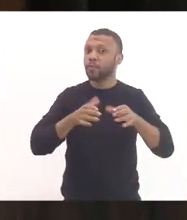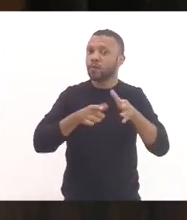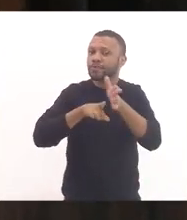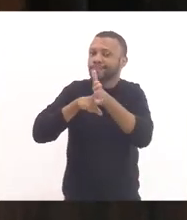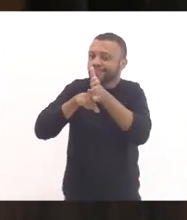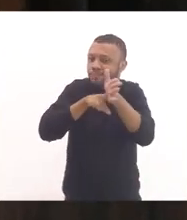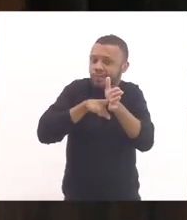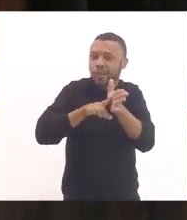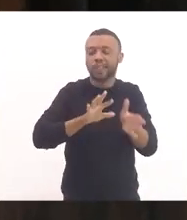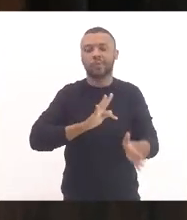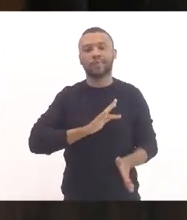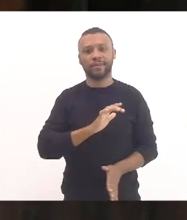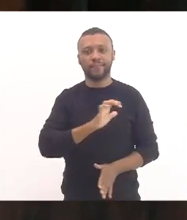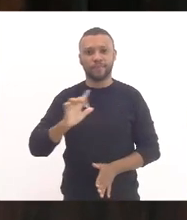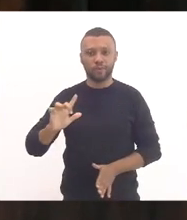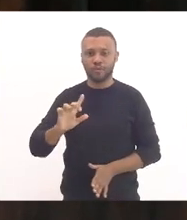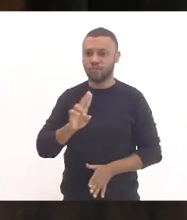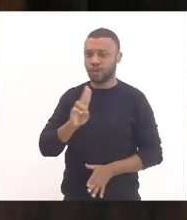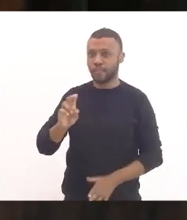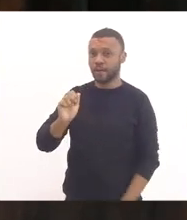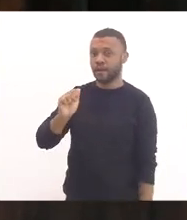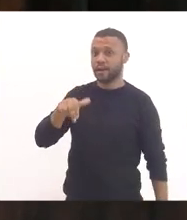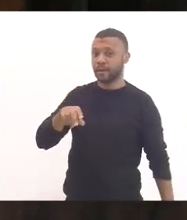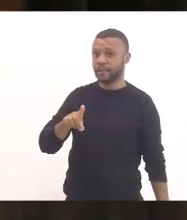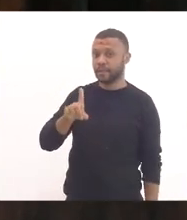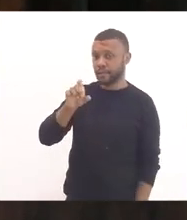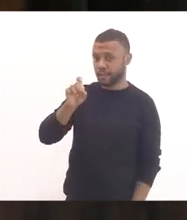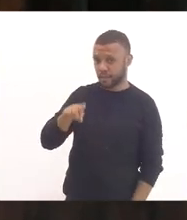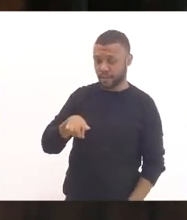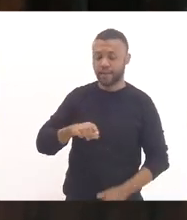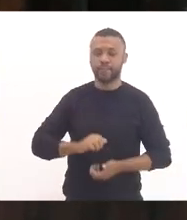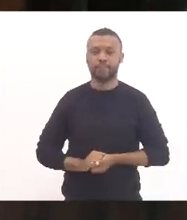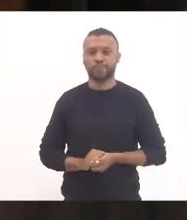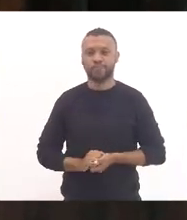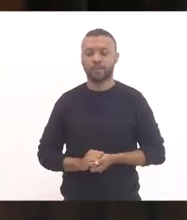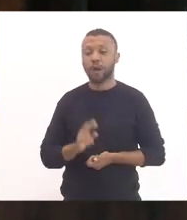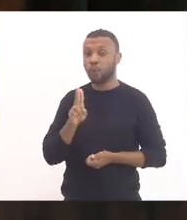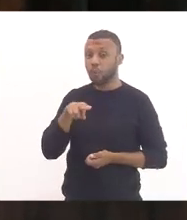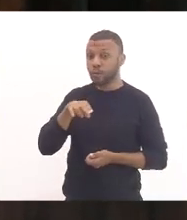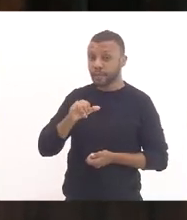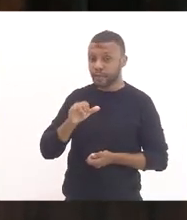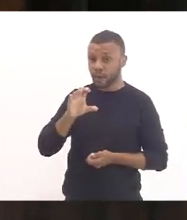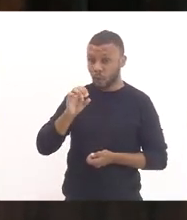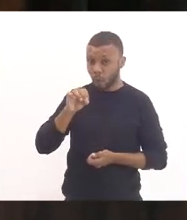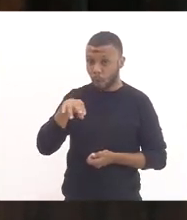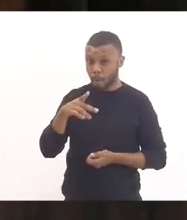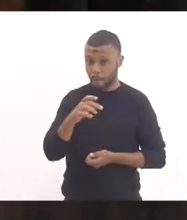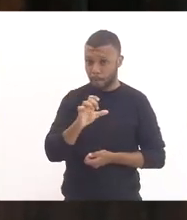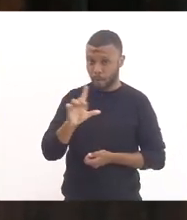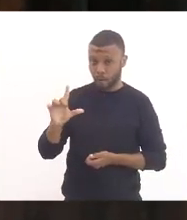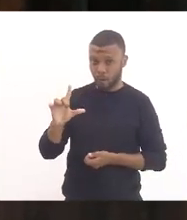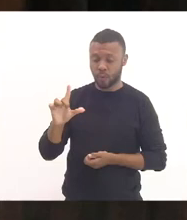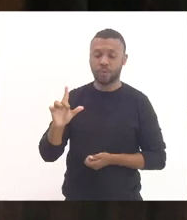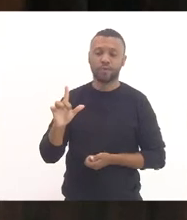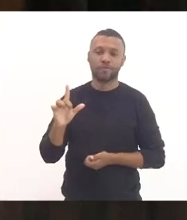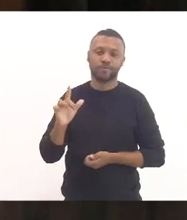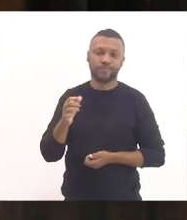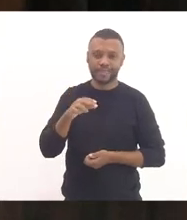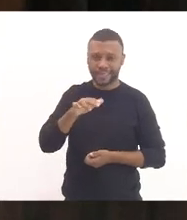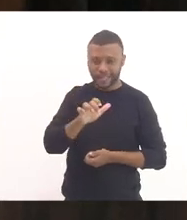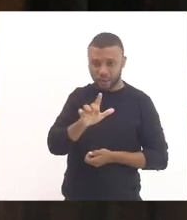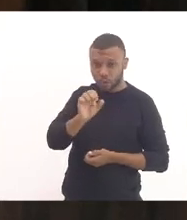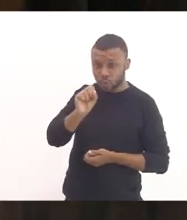Civil André Luiz unicompol Nilson Alves e Nilson